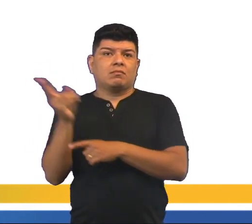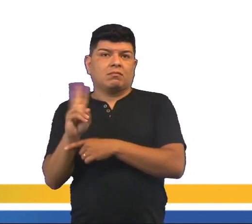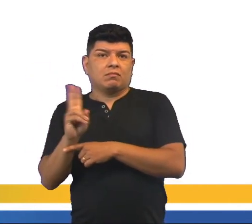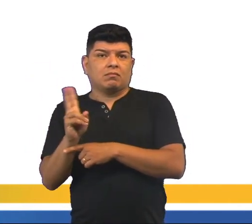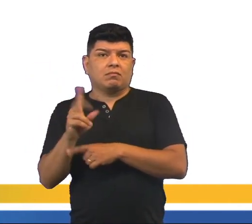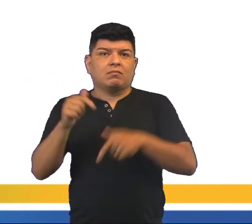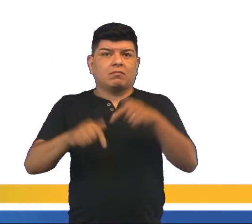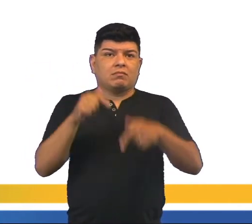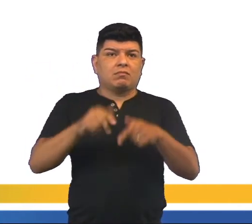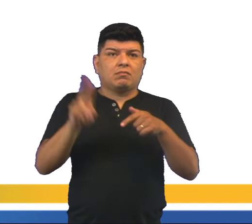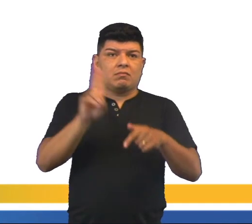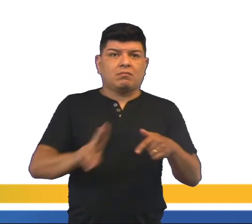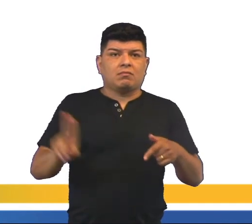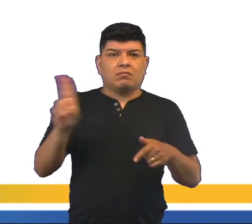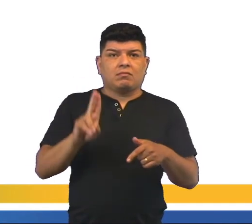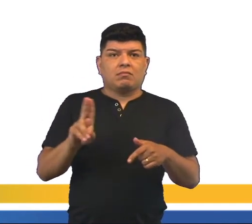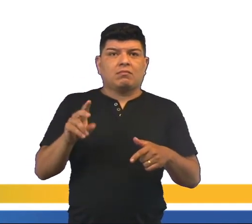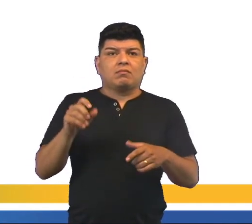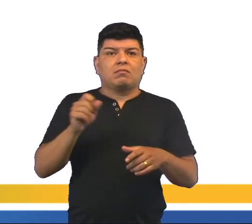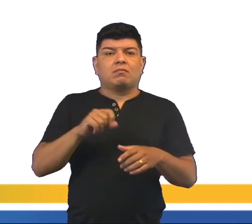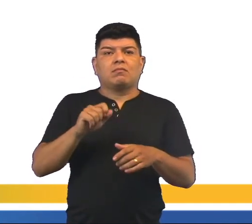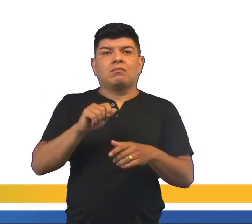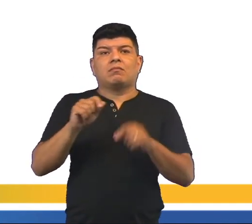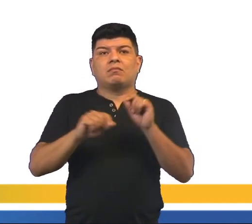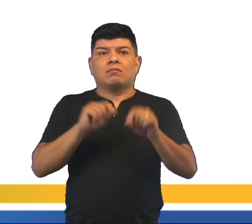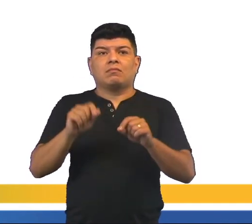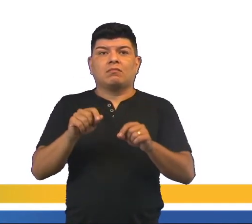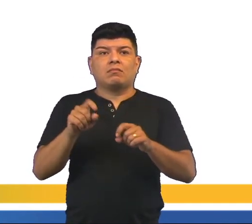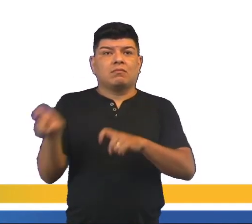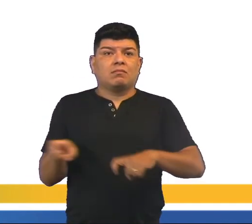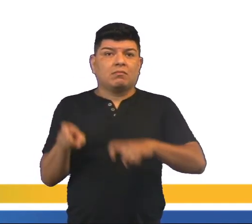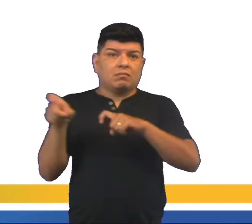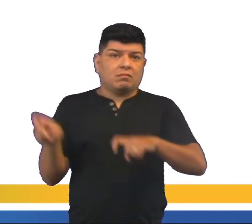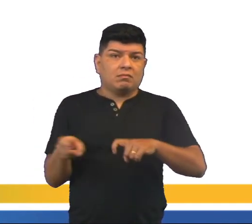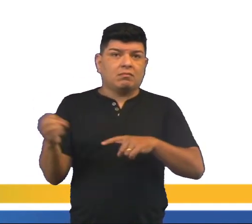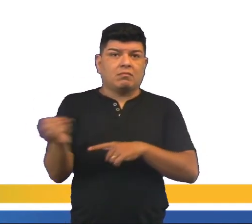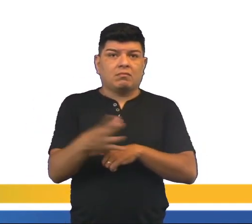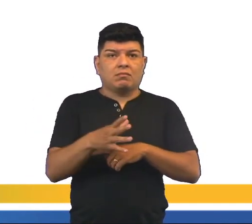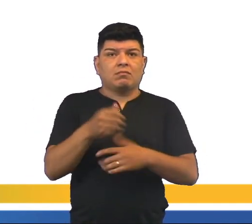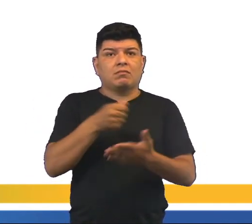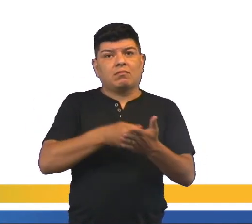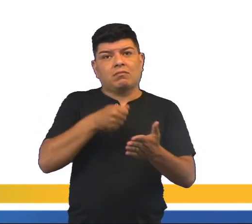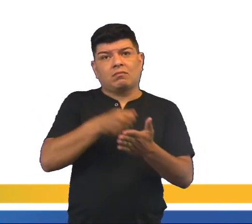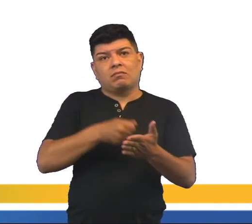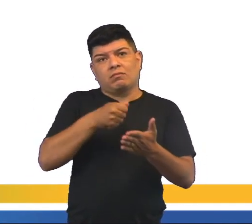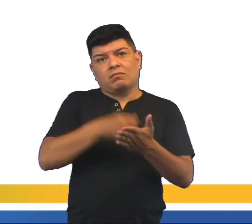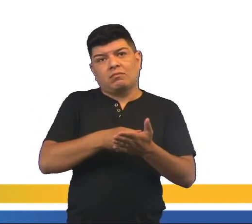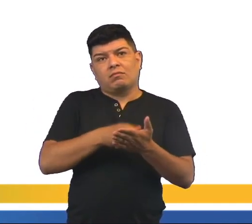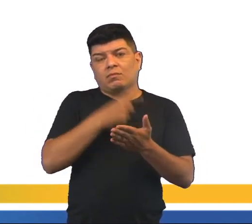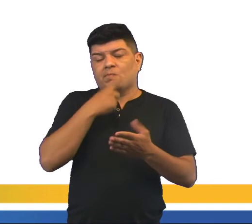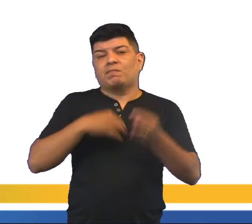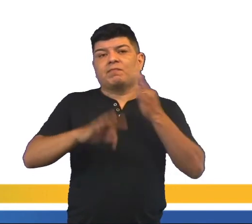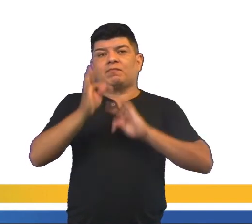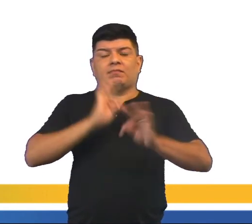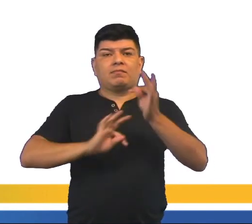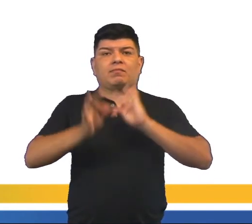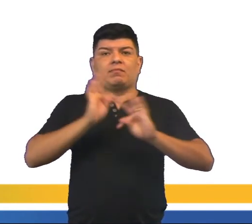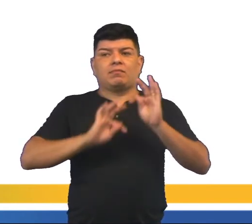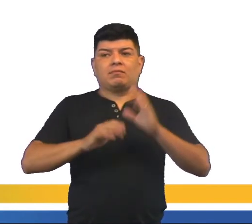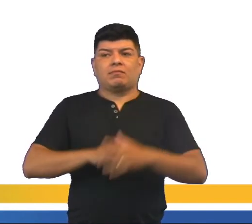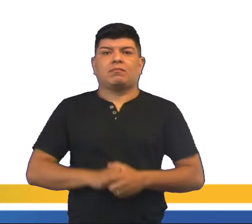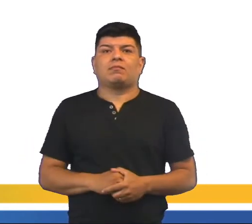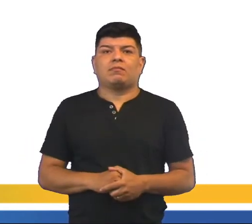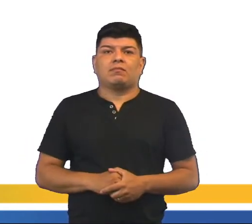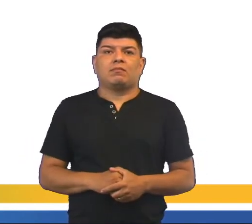cada vez maior de agrotóxicos. Letra E, a agricultura moderna é sustentada pelas inovações